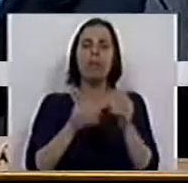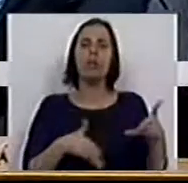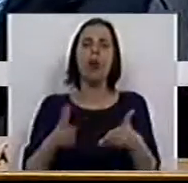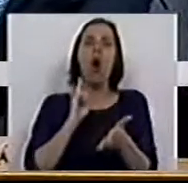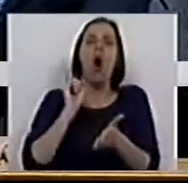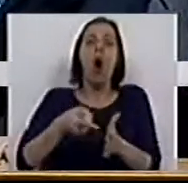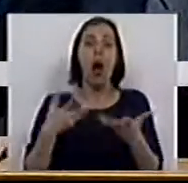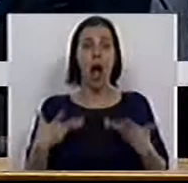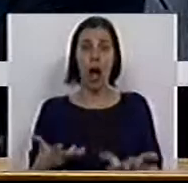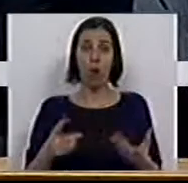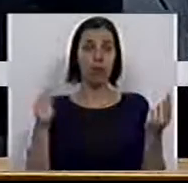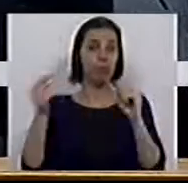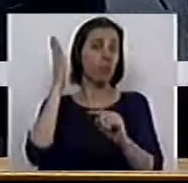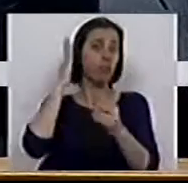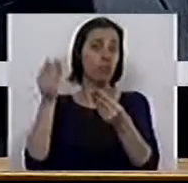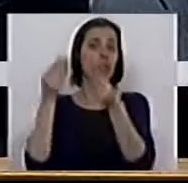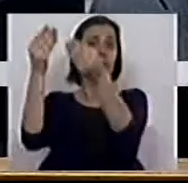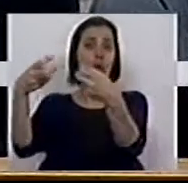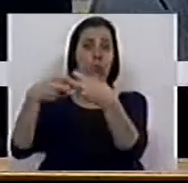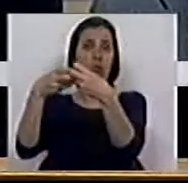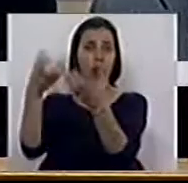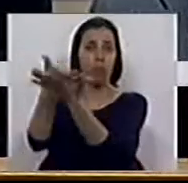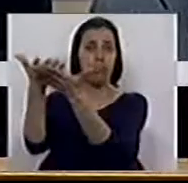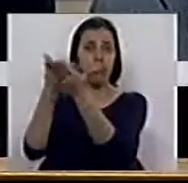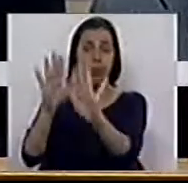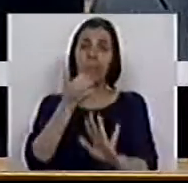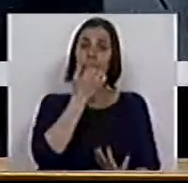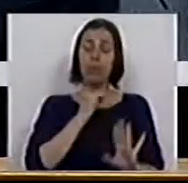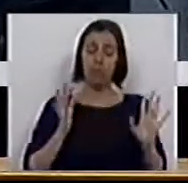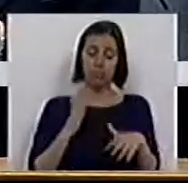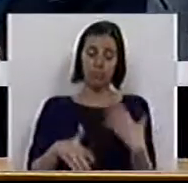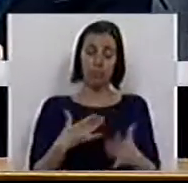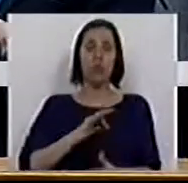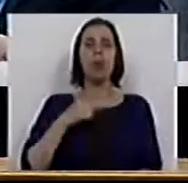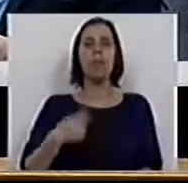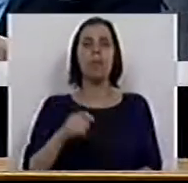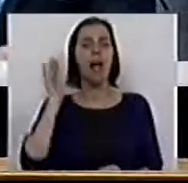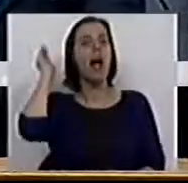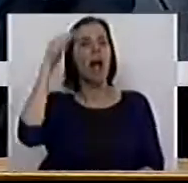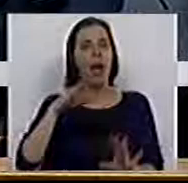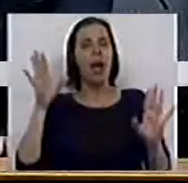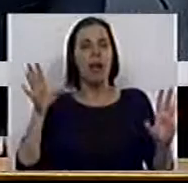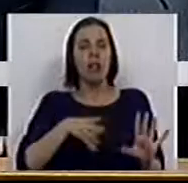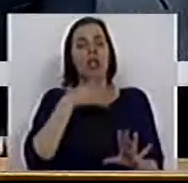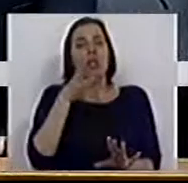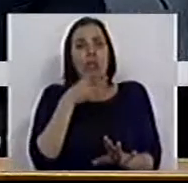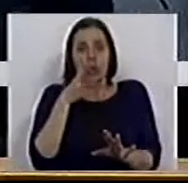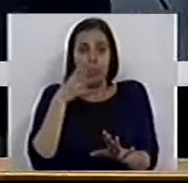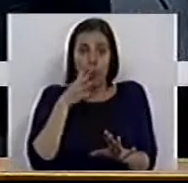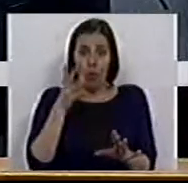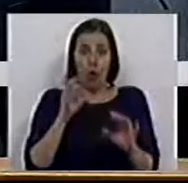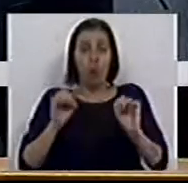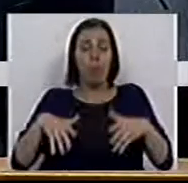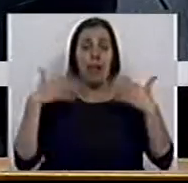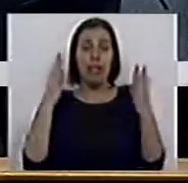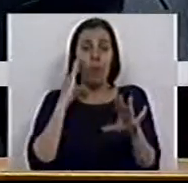orçamental que vai agora debater a Bruxelas. Bem, felizmente, entretanto, o Sr. Presidente da República veio explicar no